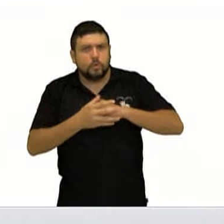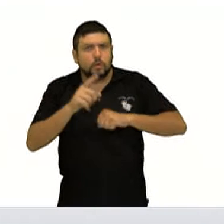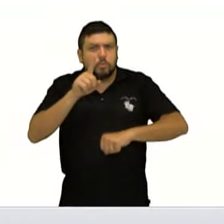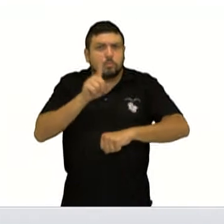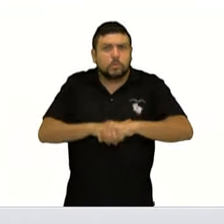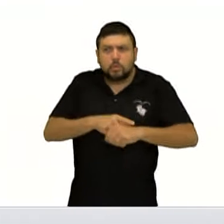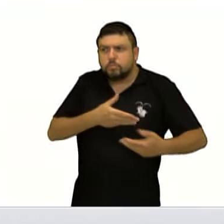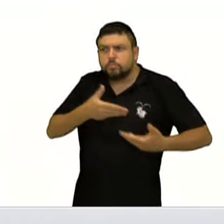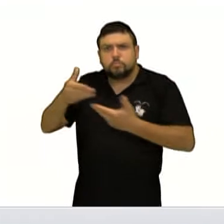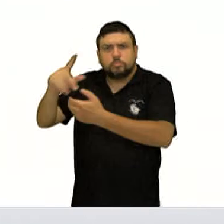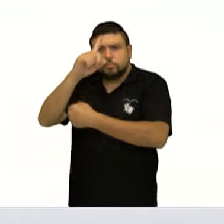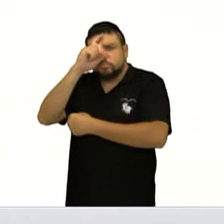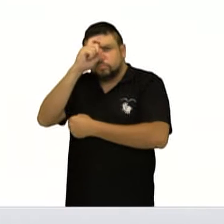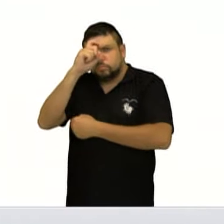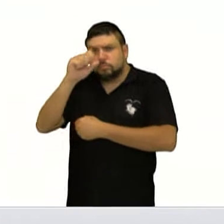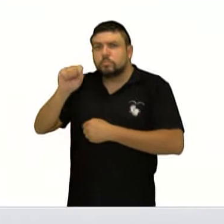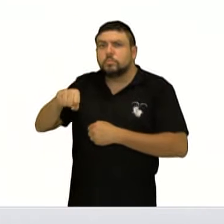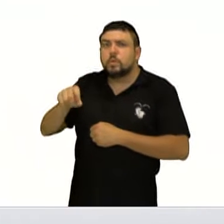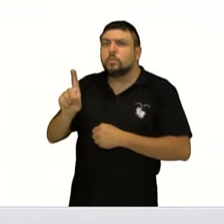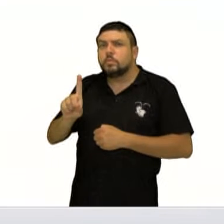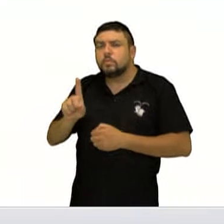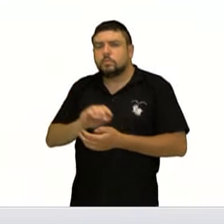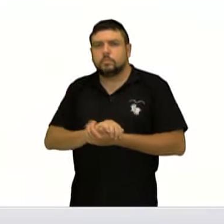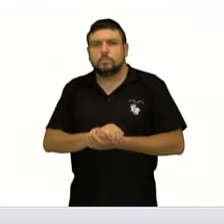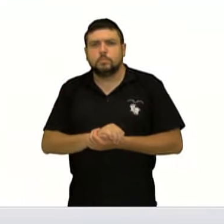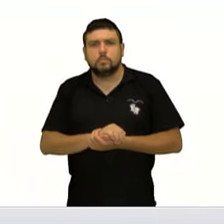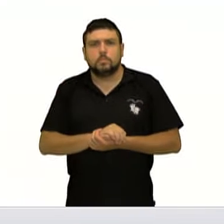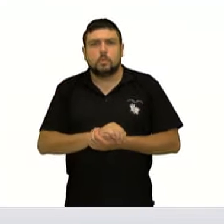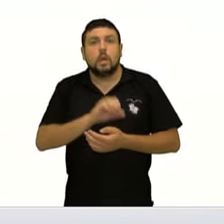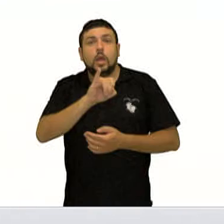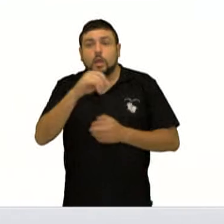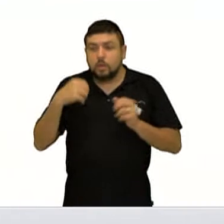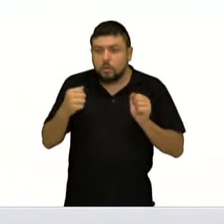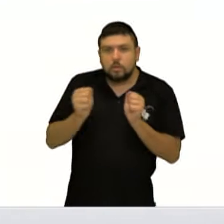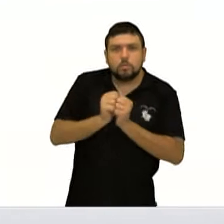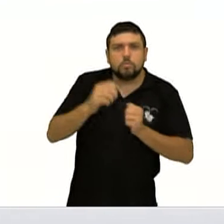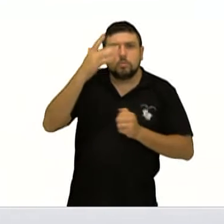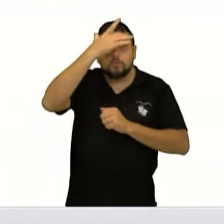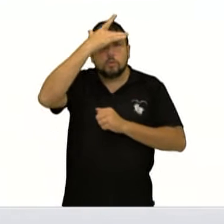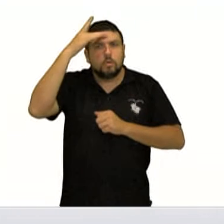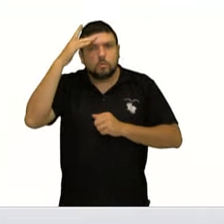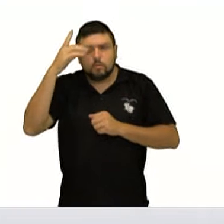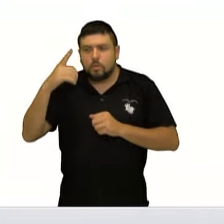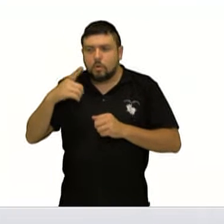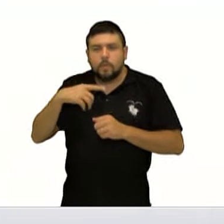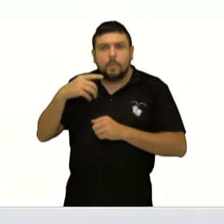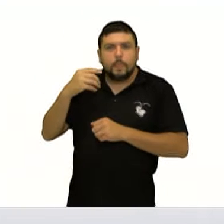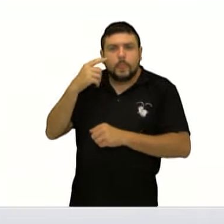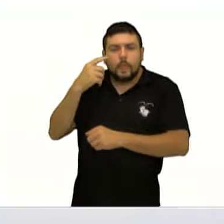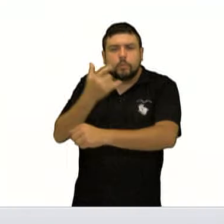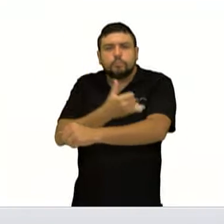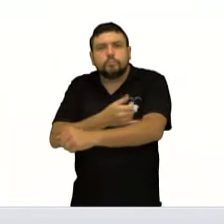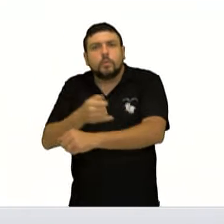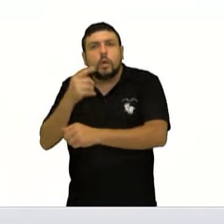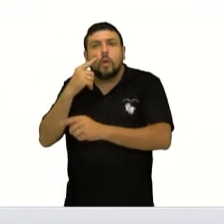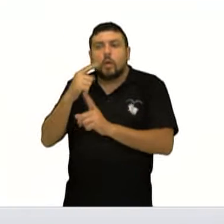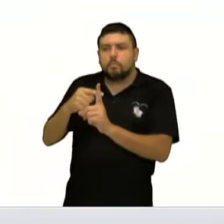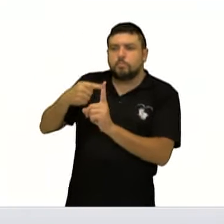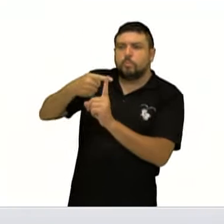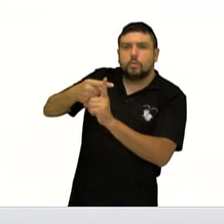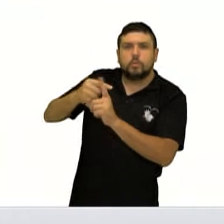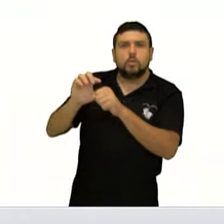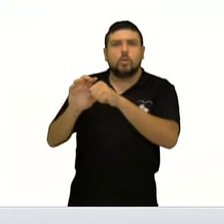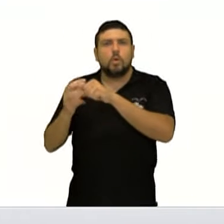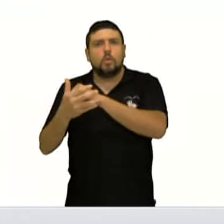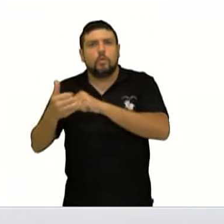Sim ou não? Quando você mora junto com alguém que testa positivo para o Covid-19, significa